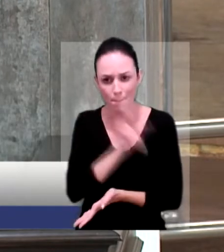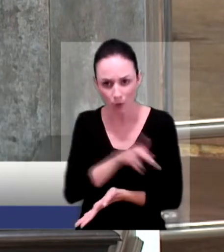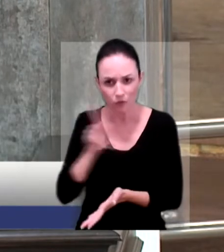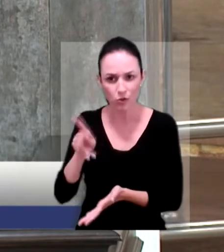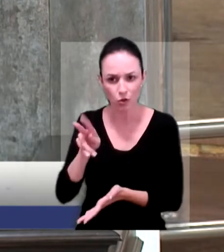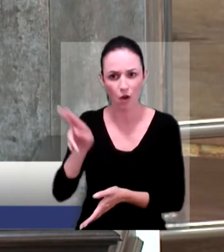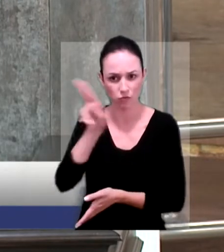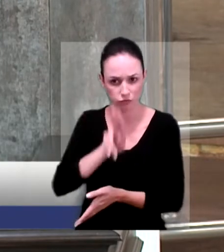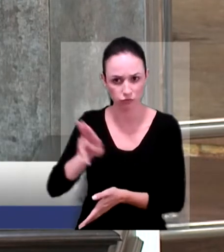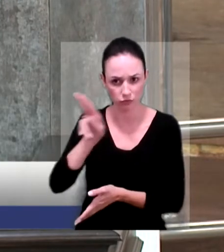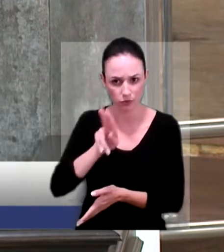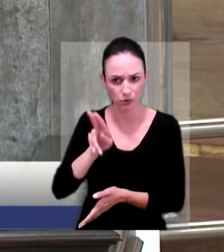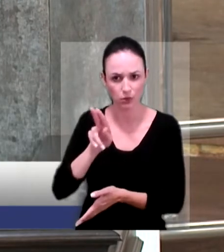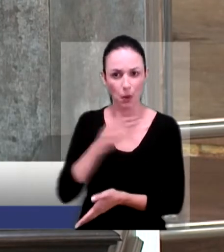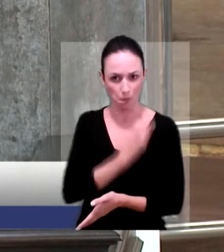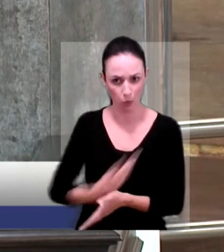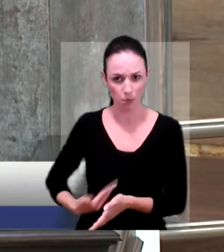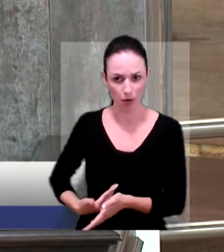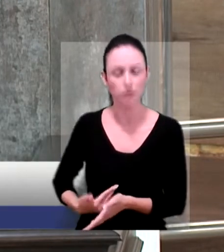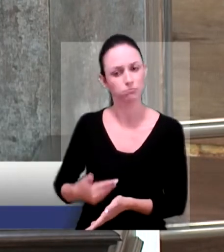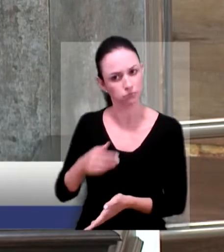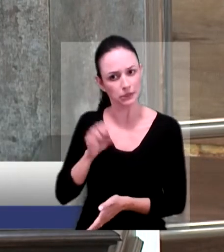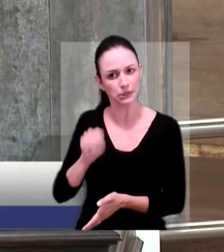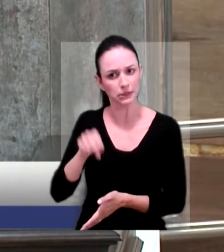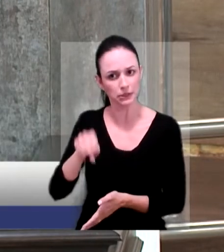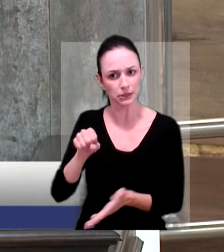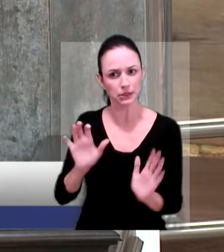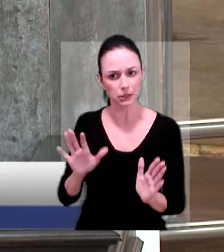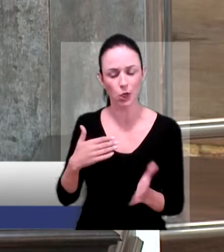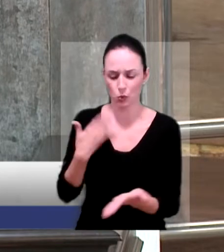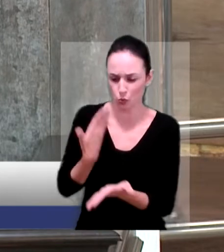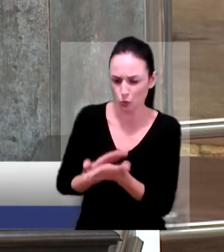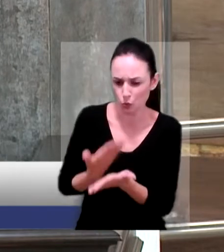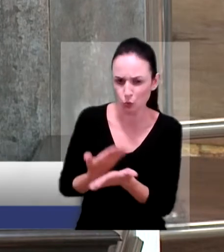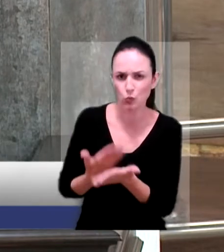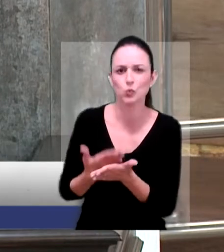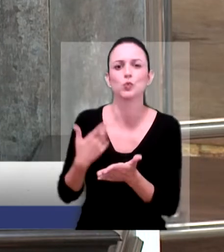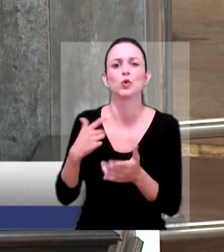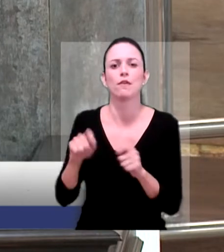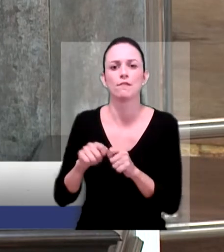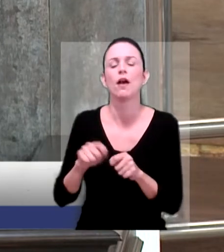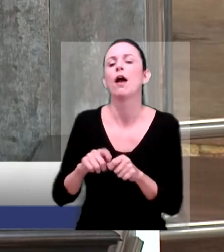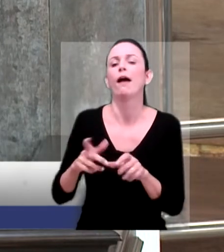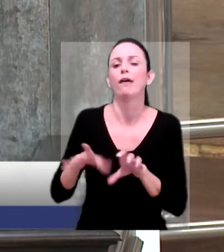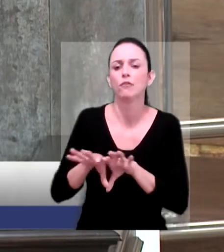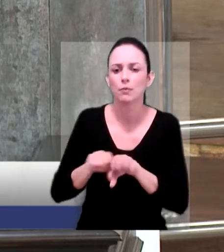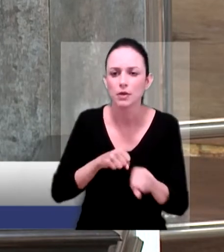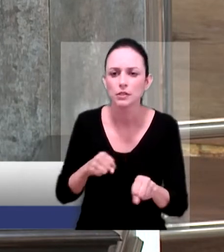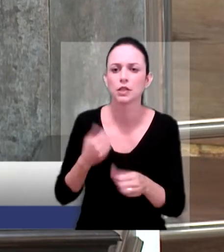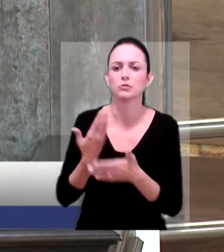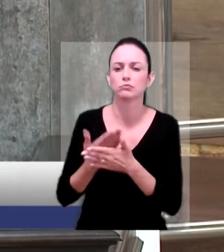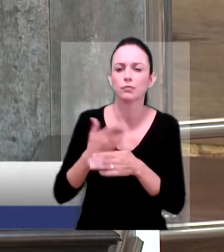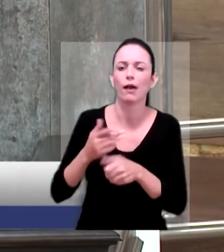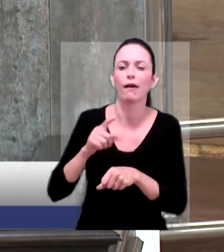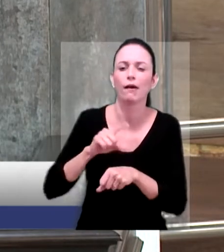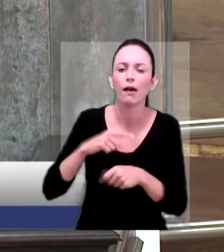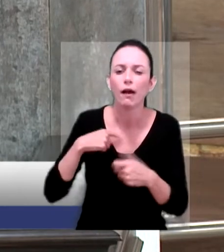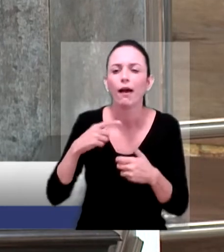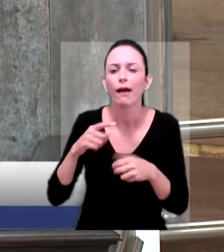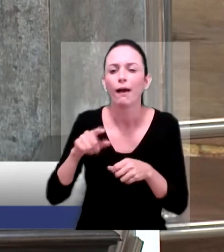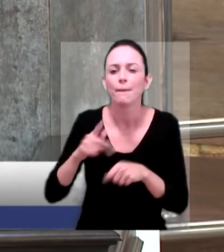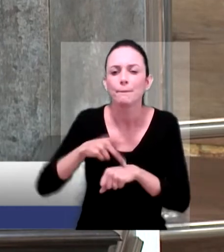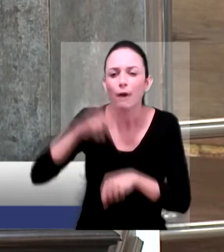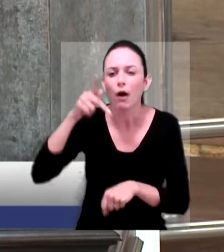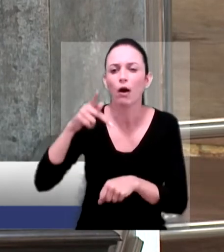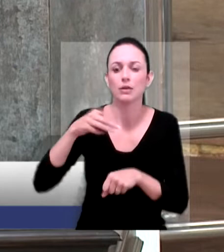pública. Para isso eu estudei. Fiz a graduação em Ciências Sociais, especialização, primeiro mestrado, segundo mestrado. Hoje sou doutorando